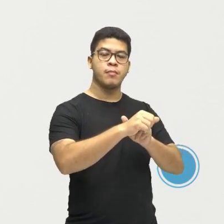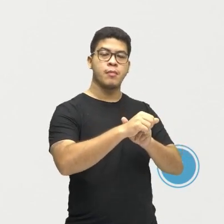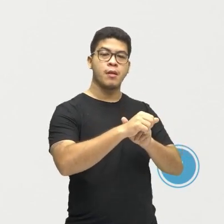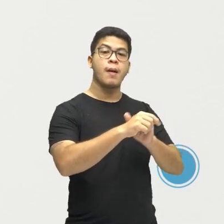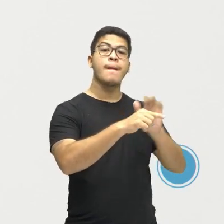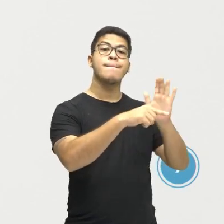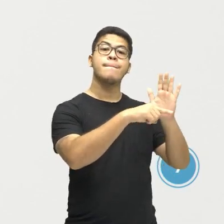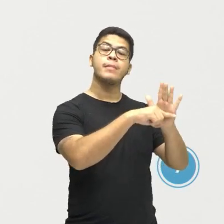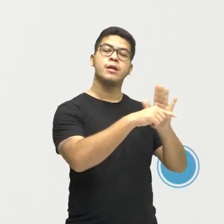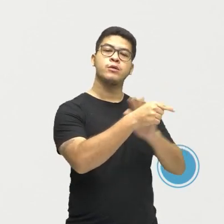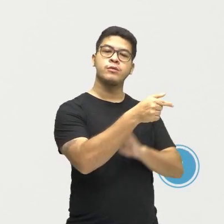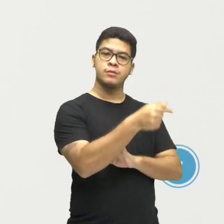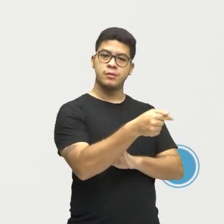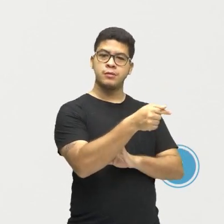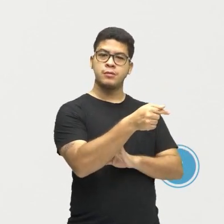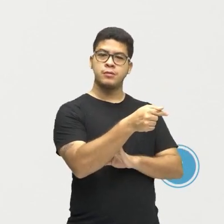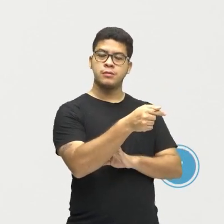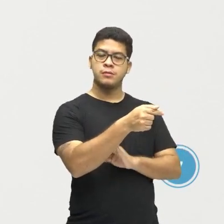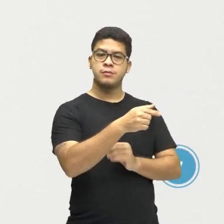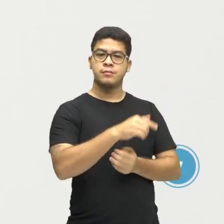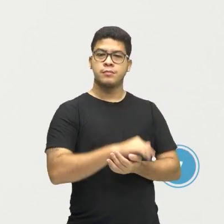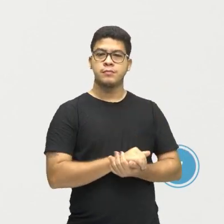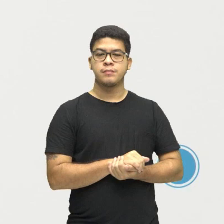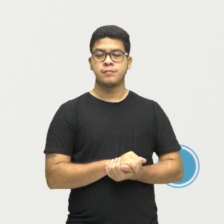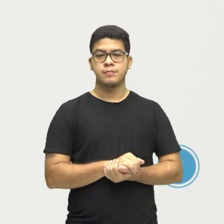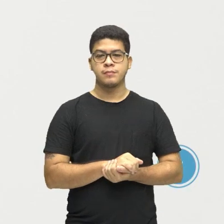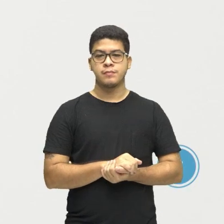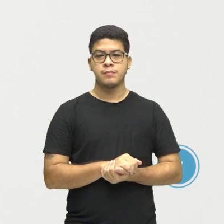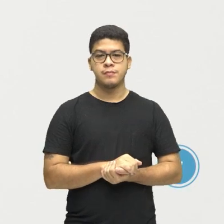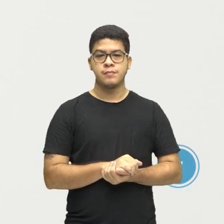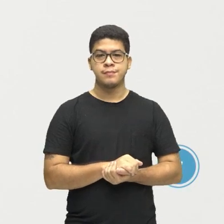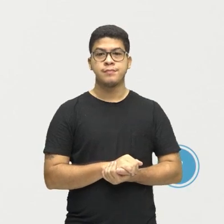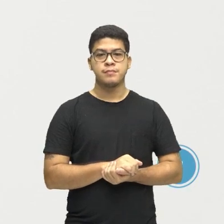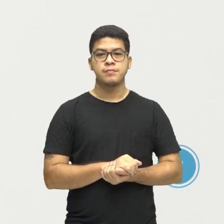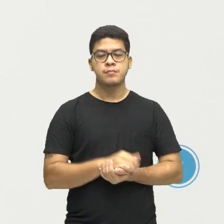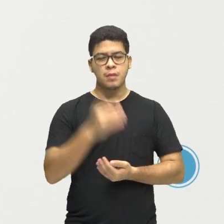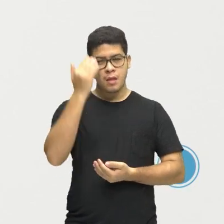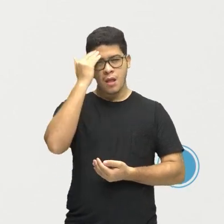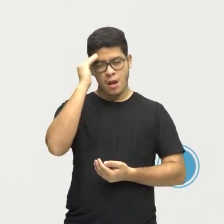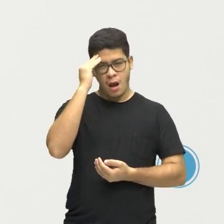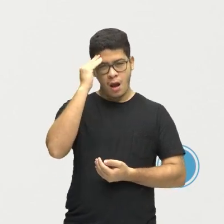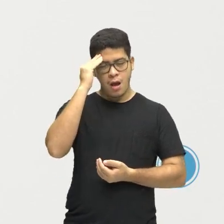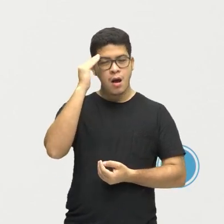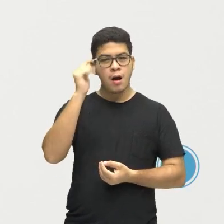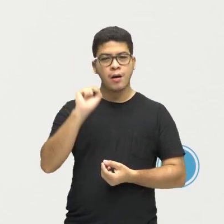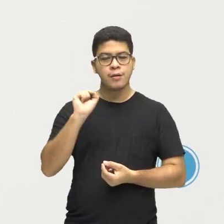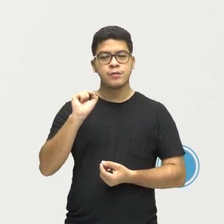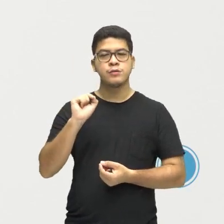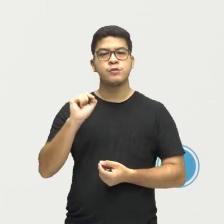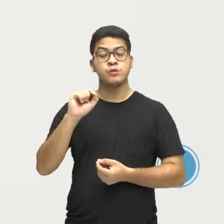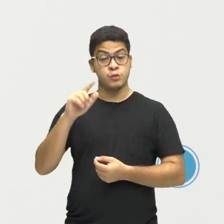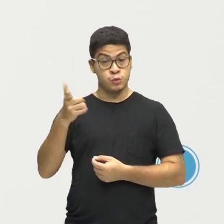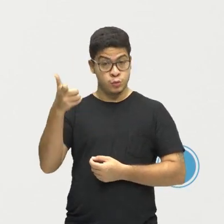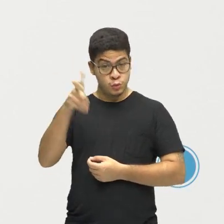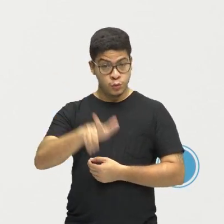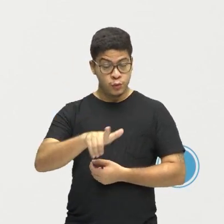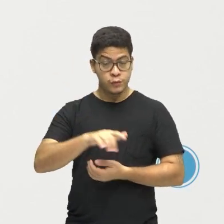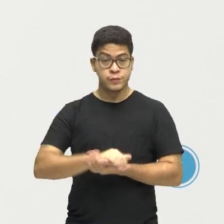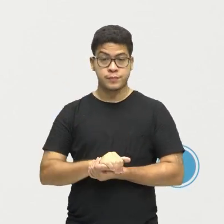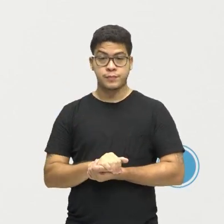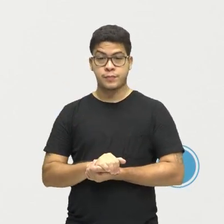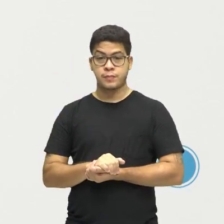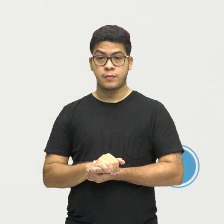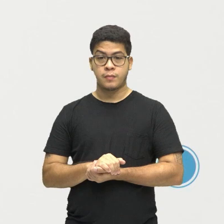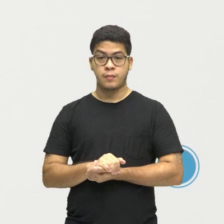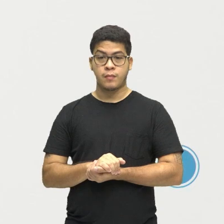né? Menos 8 menos 7. Aí nós fizemos aqui a subtração, ó, 4x menos